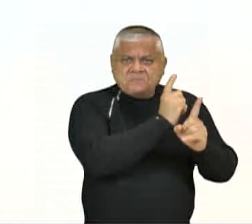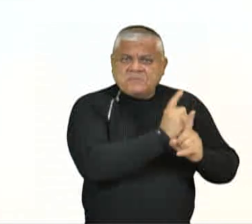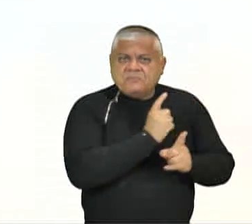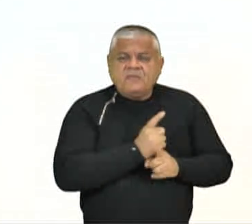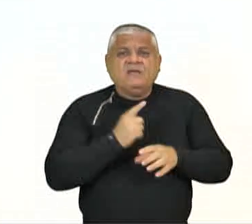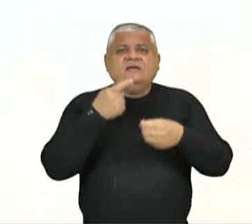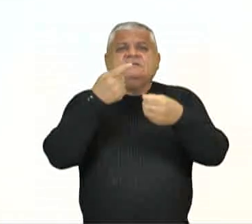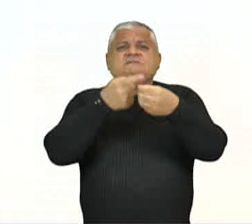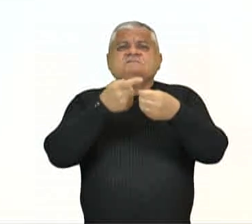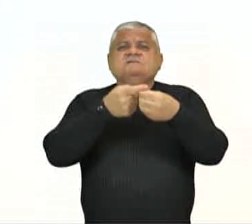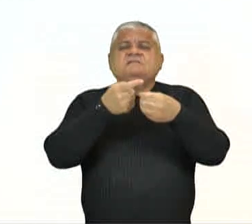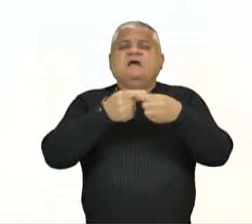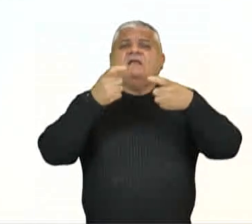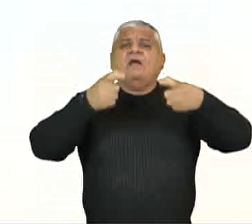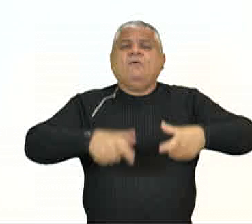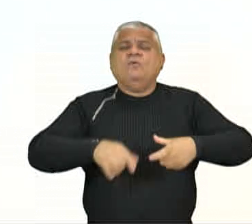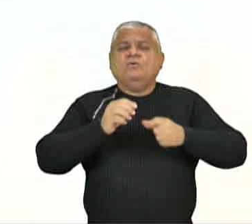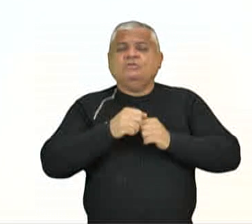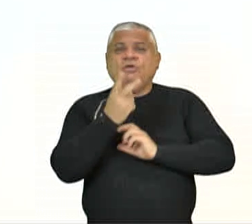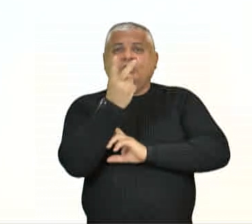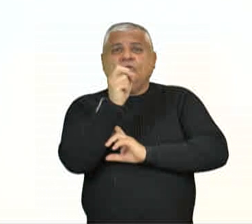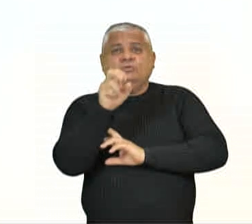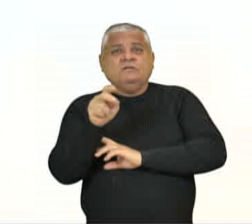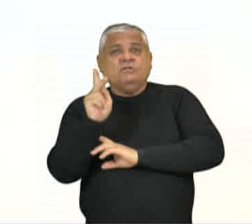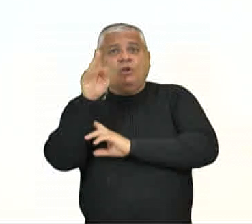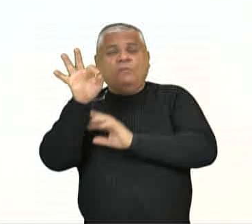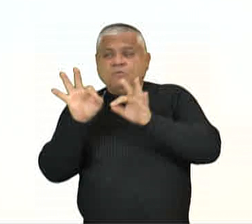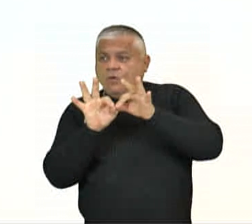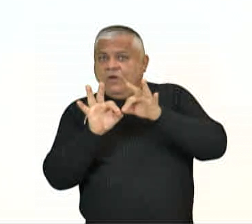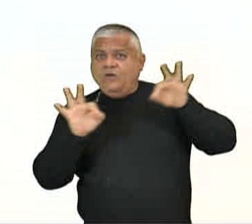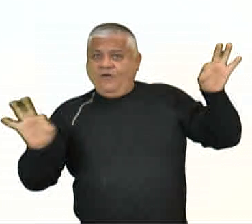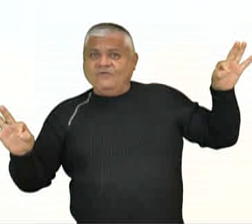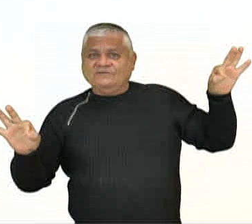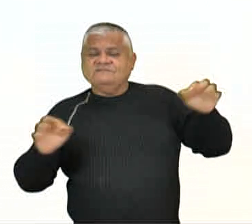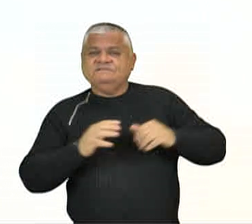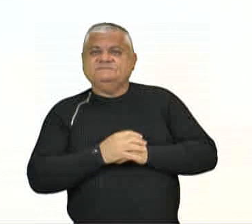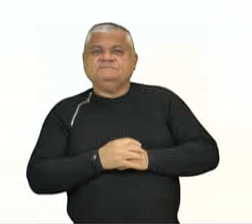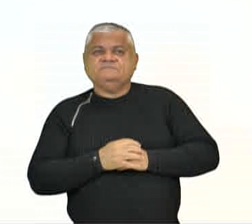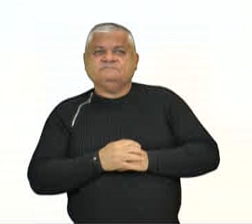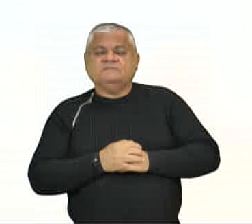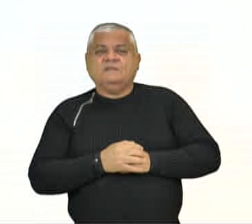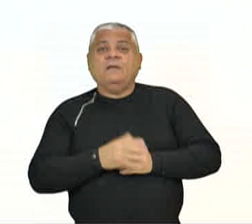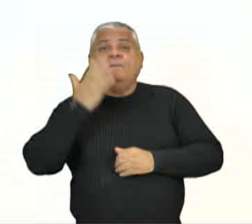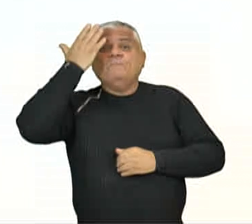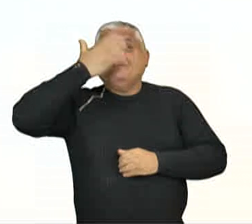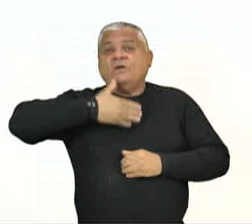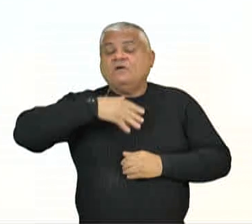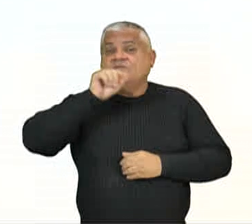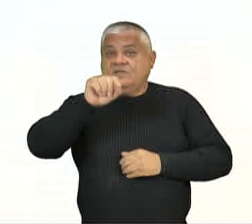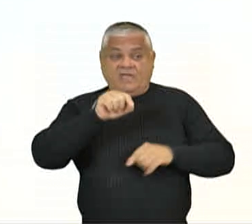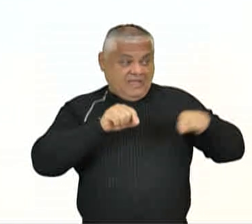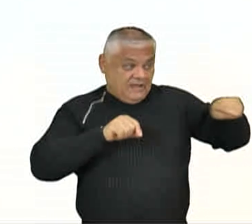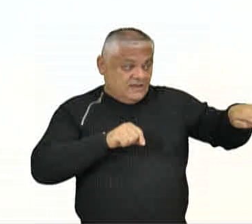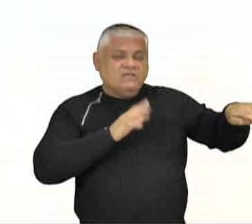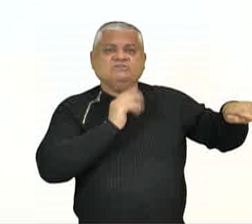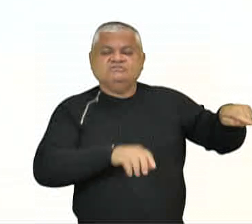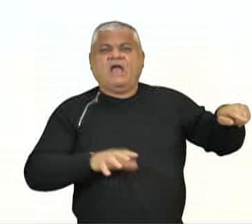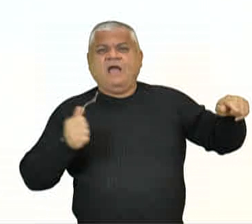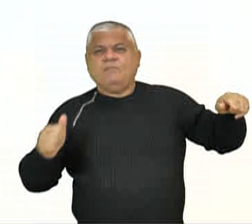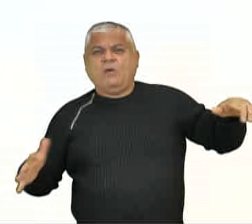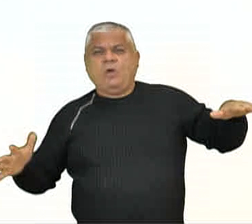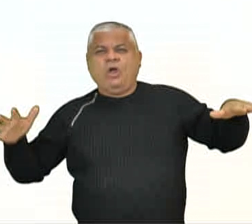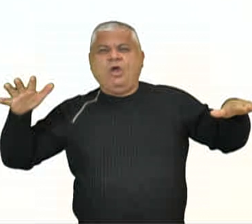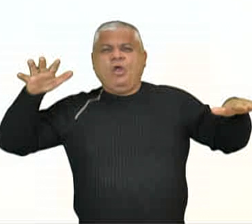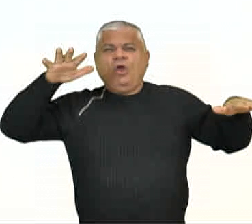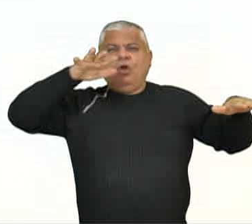cidades que estão atualmente cerca de 200 quilômetros de distância do oceano, atestando que a região já foi coberta pelo mar